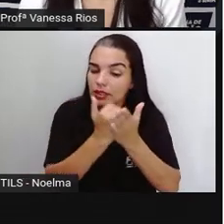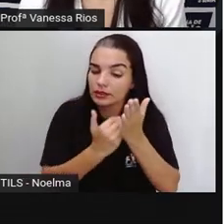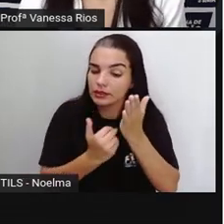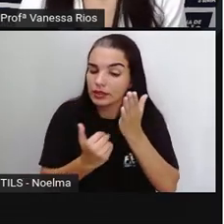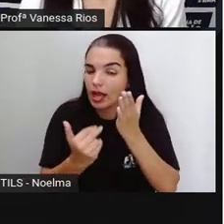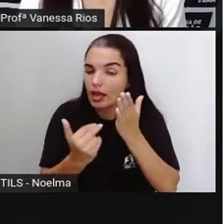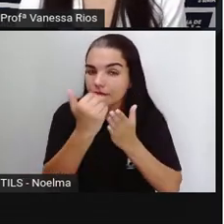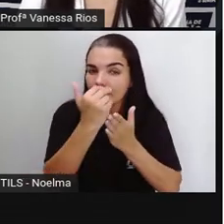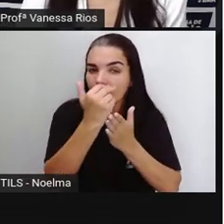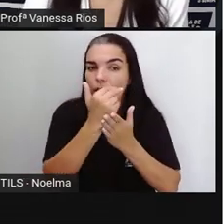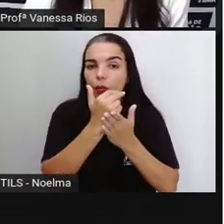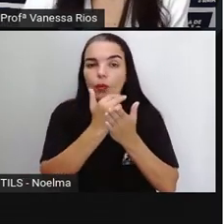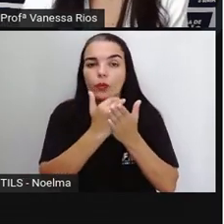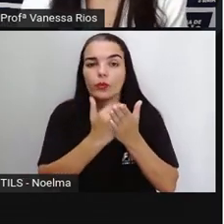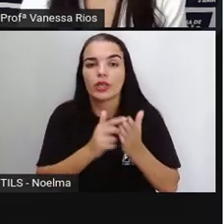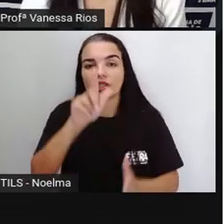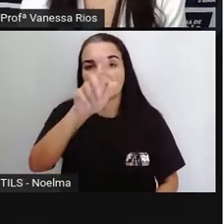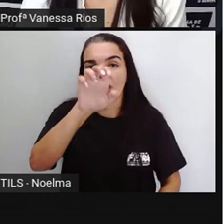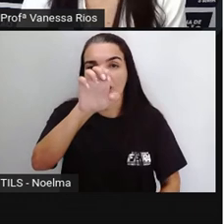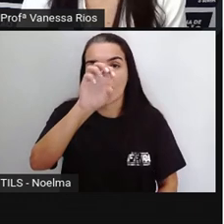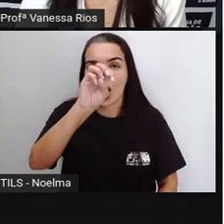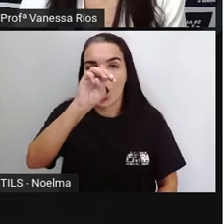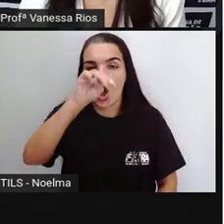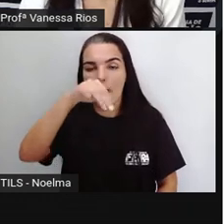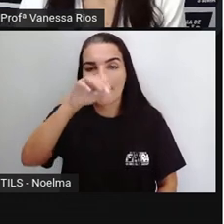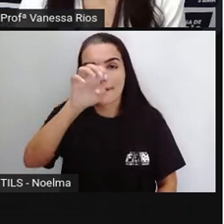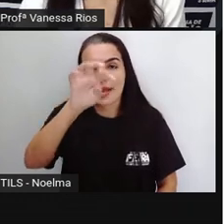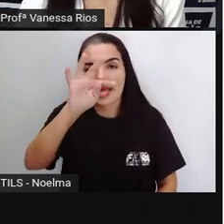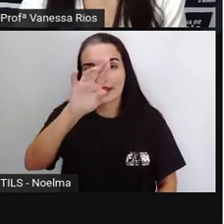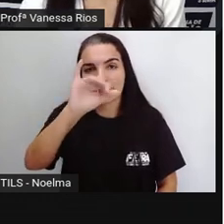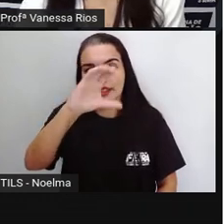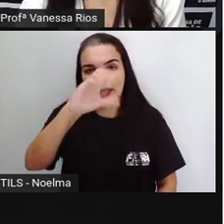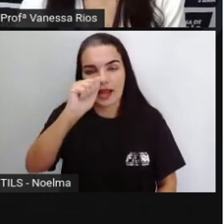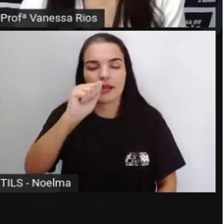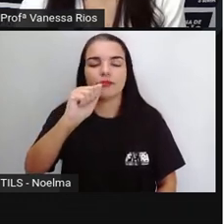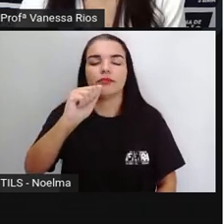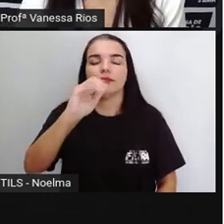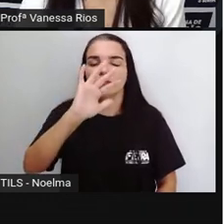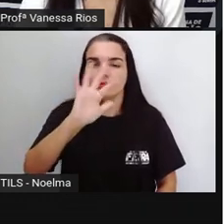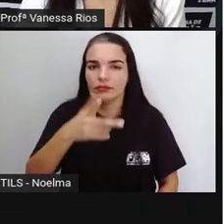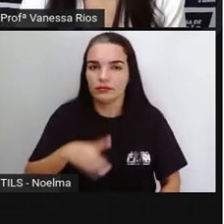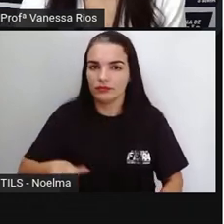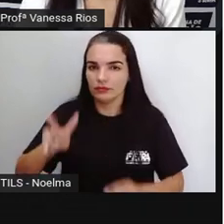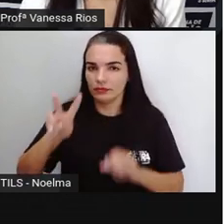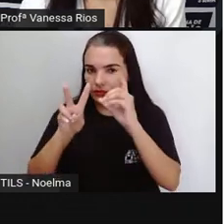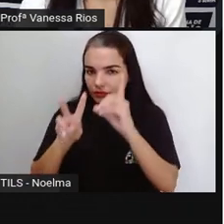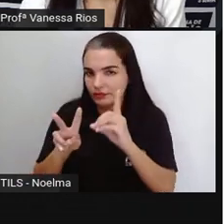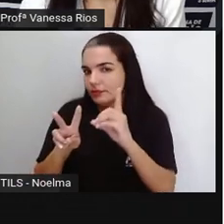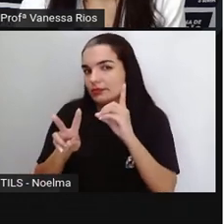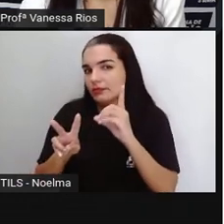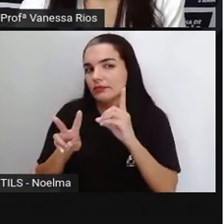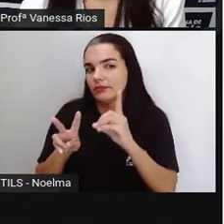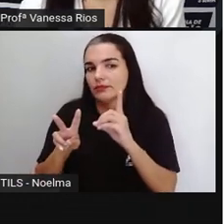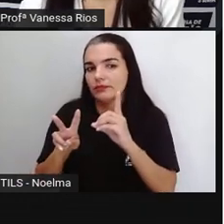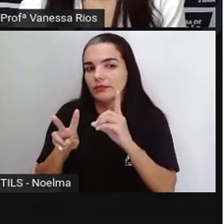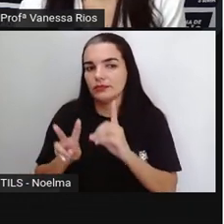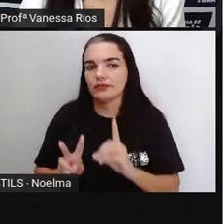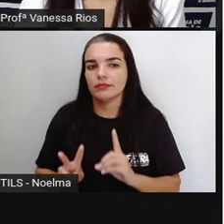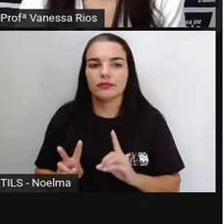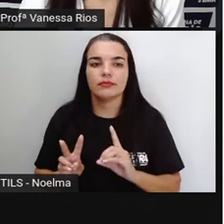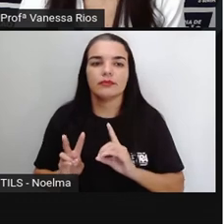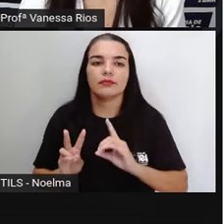o octógono, o hexágono e as diversas figuras bidimensionais que compõem a lista de